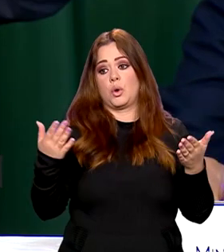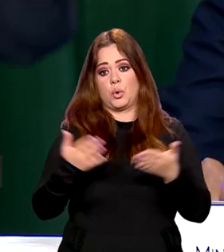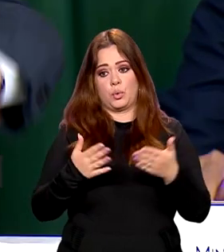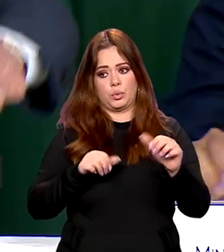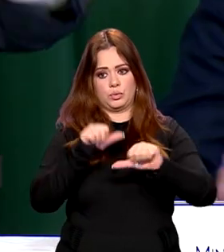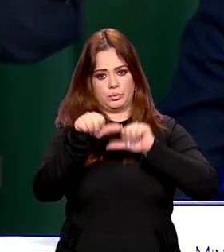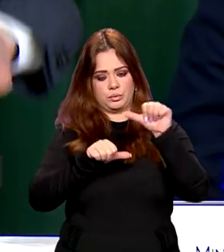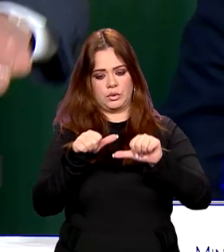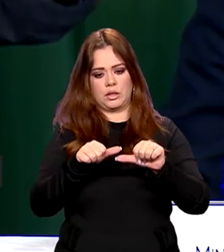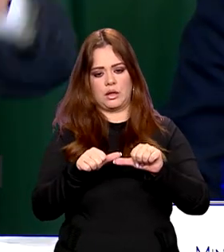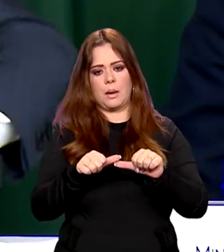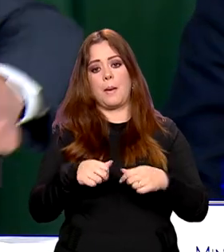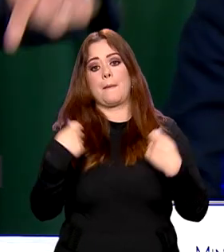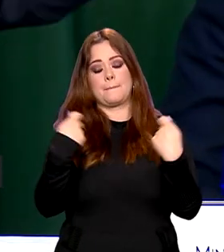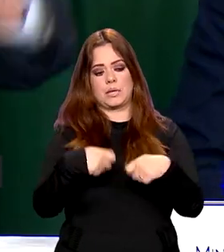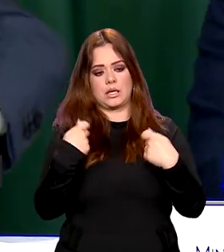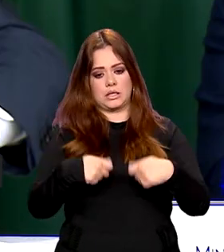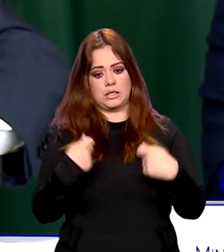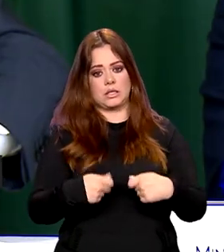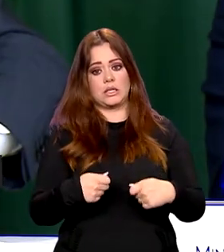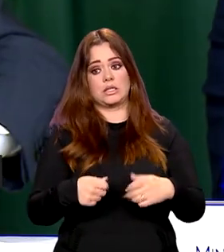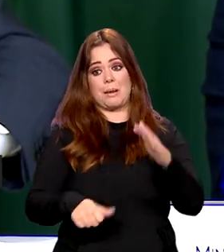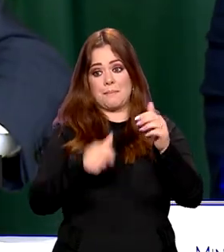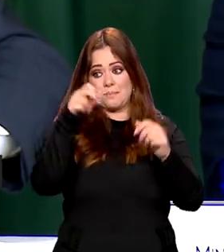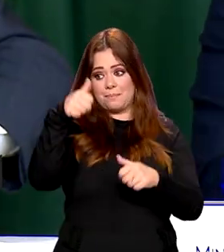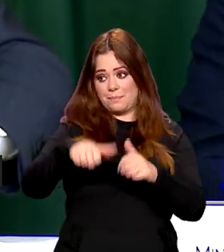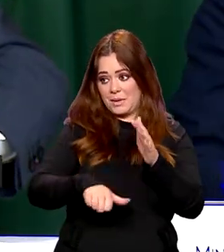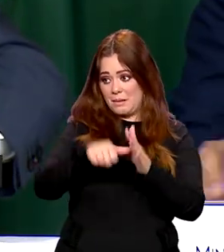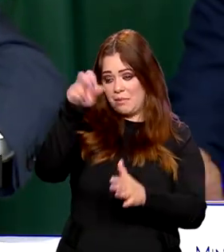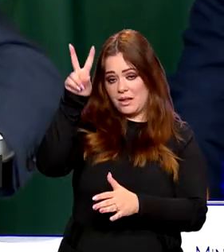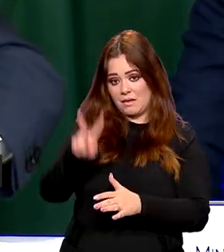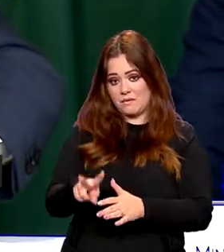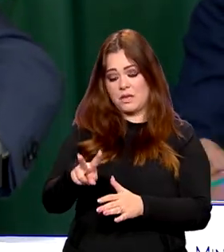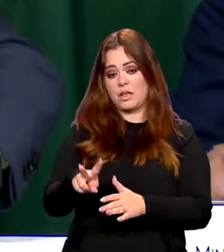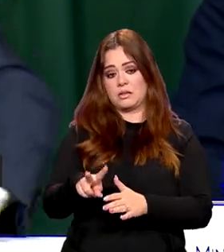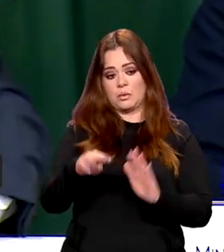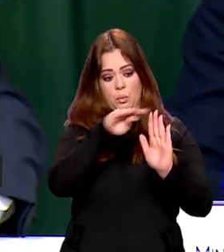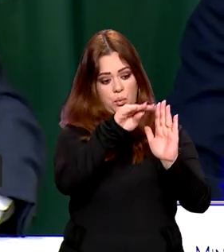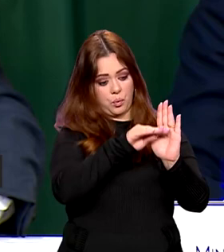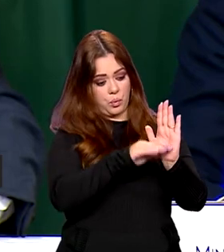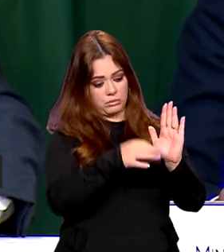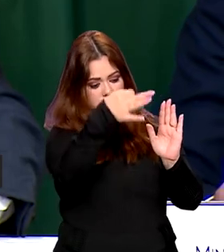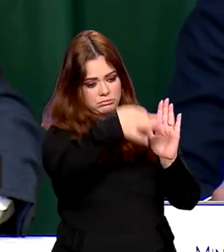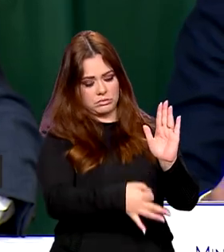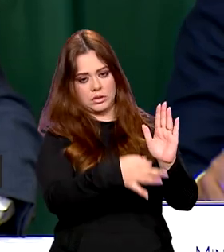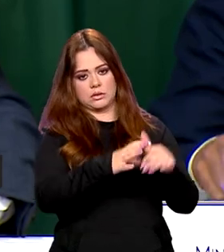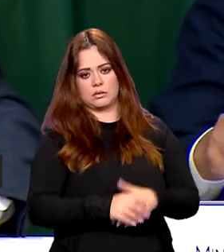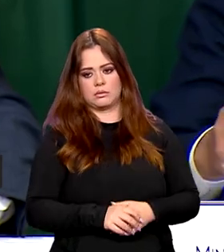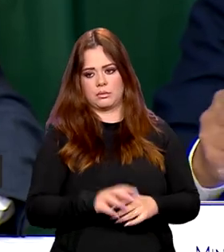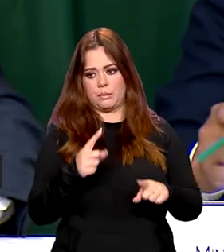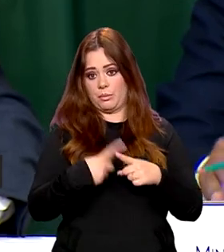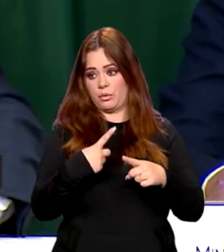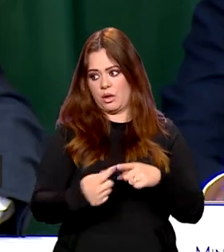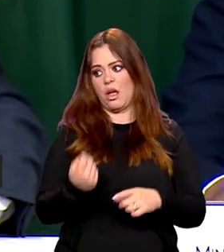que a gente faz uma reforma agrária num regime democrático, porque a última que nós tivemos foi no regime militar.